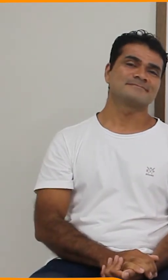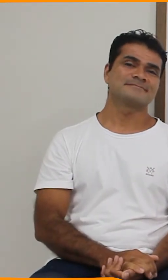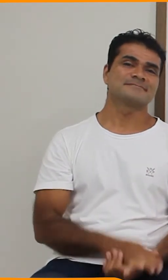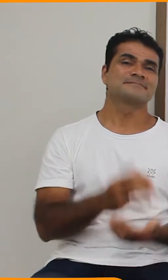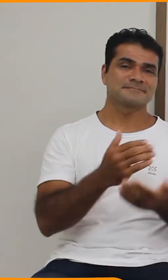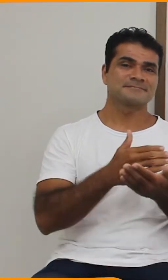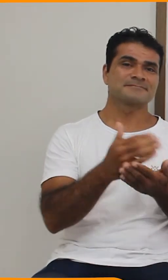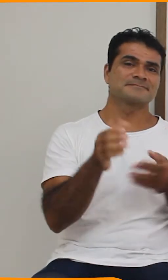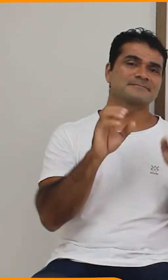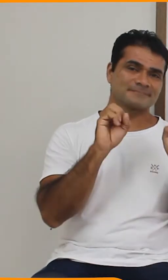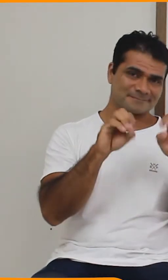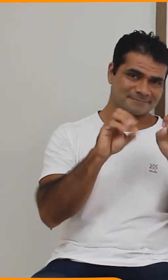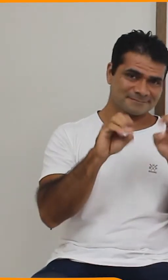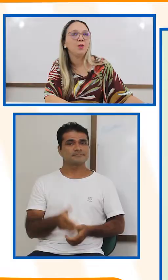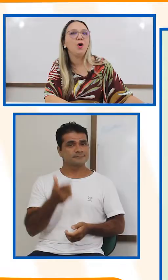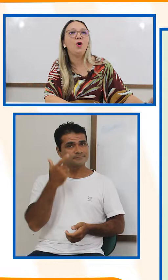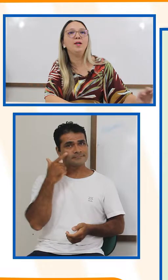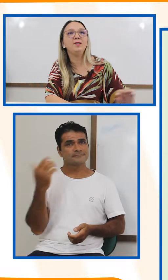nossa aulinha?